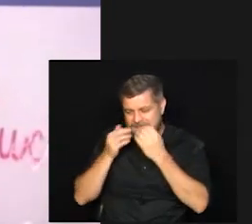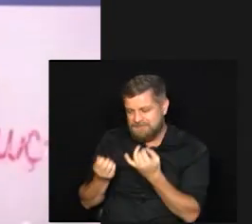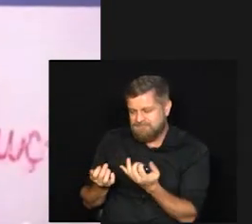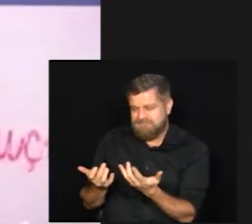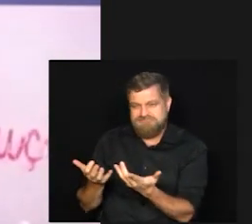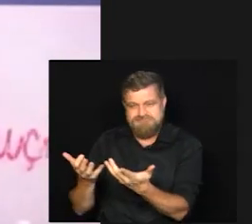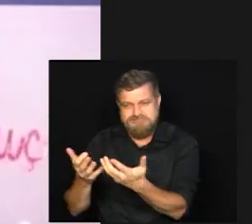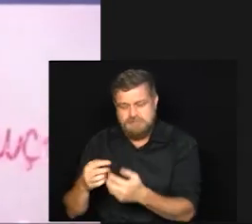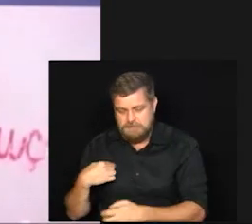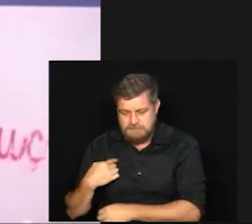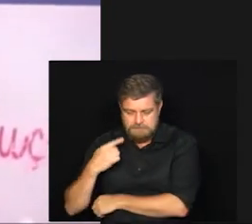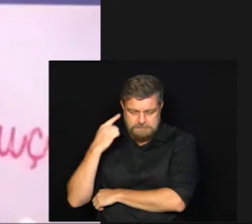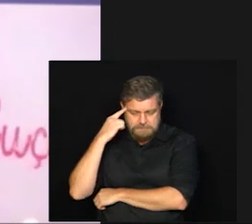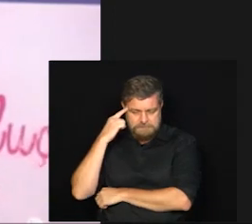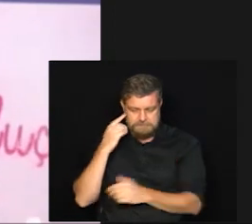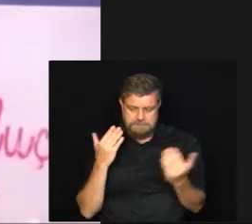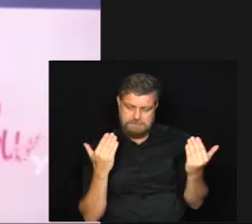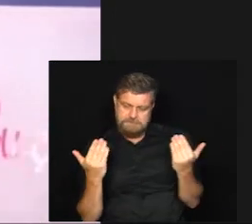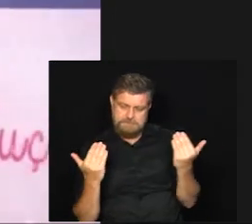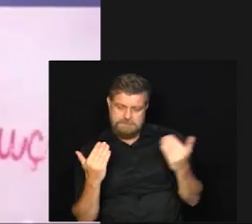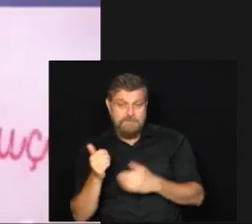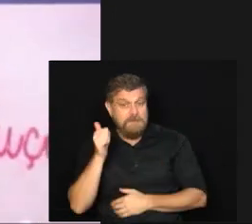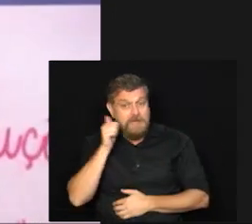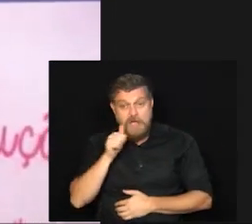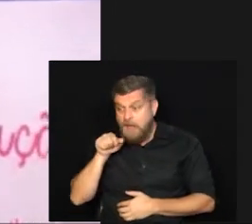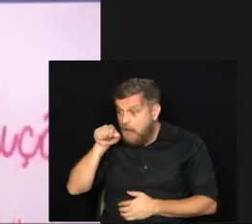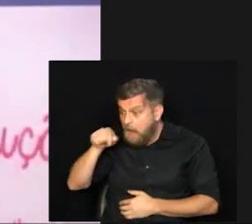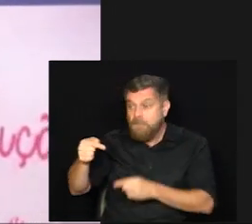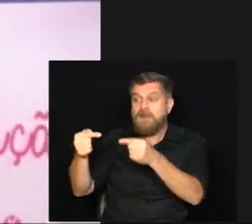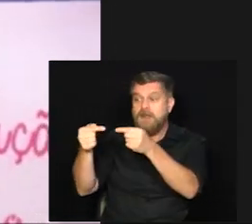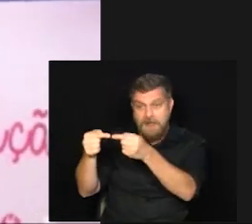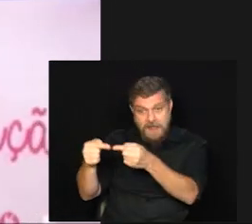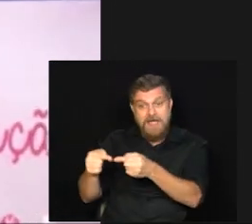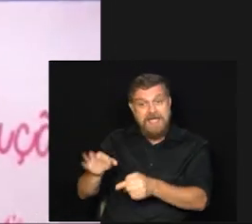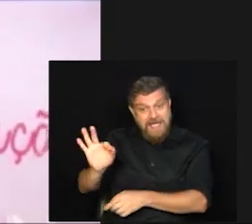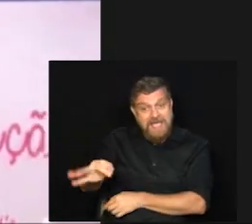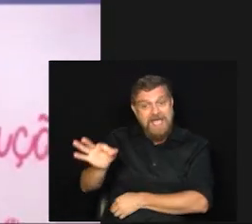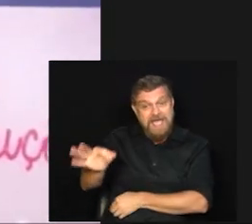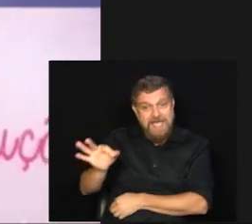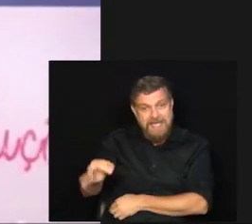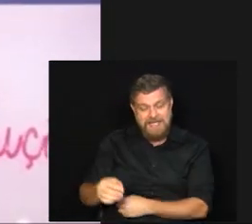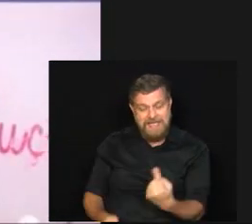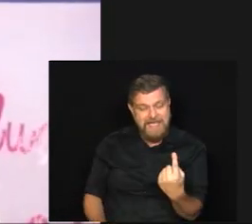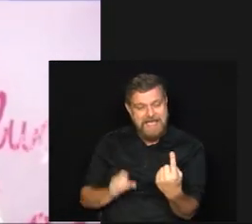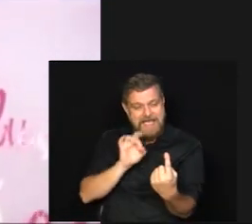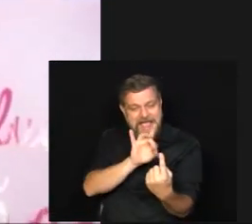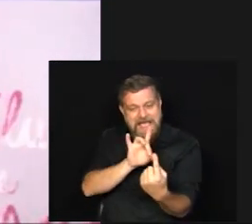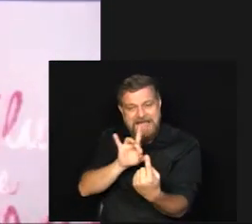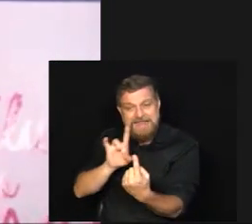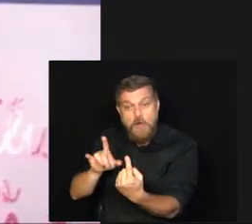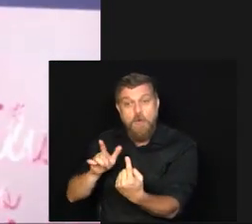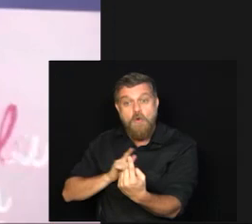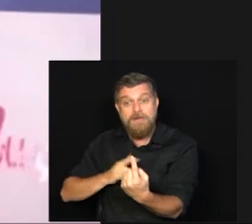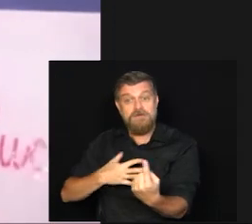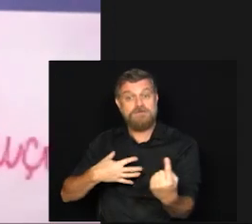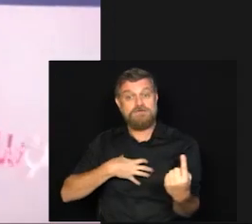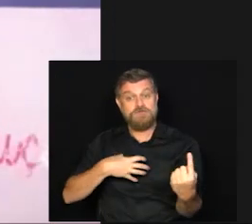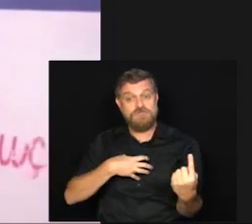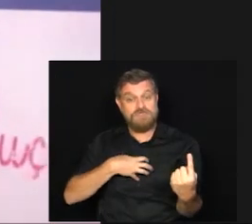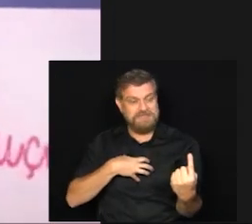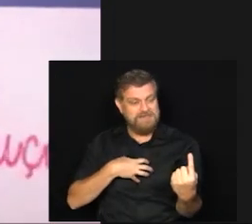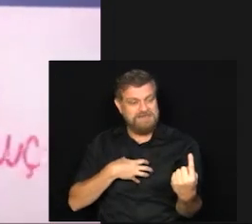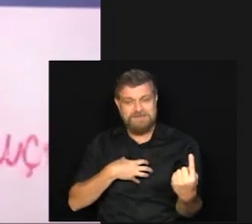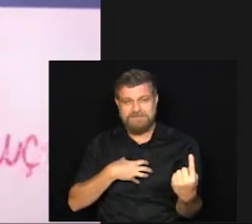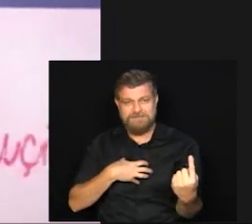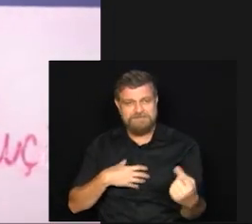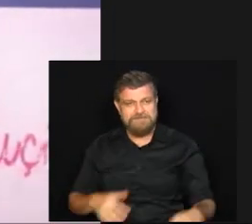gente veio fazendo a analogia que a mulher é exatamente assim, né? Cada uma é de um jeito, cada uma reage de um